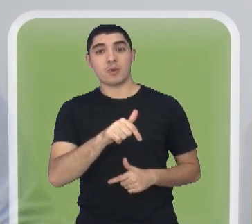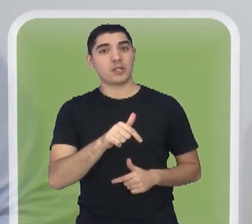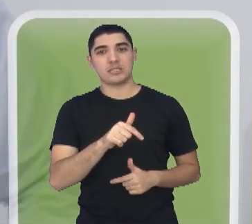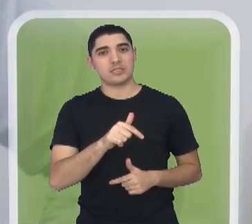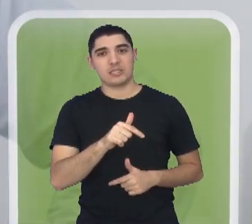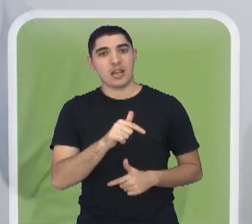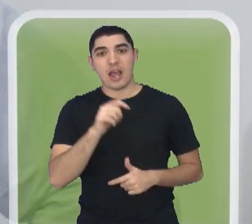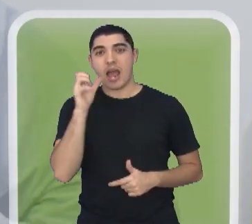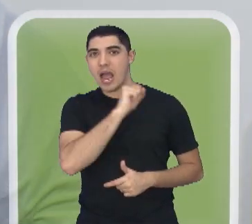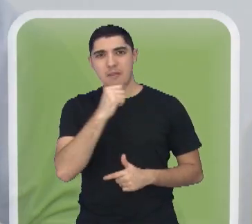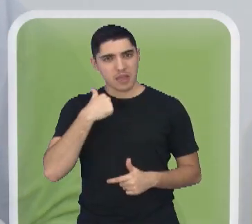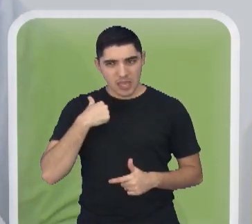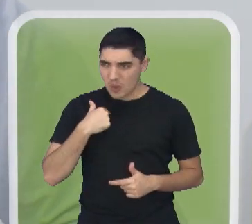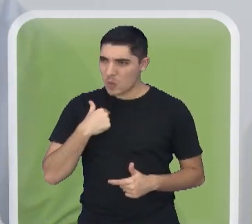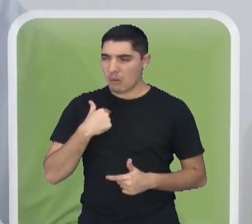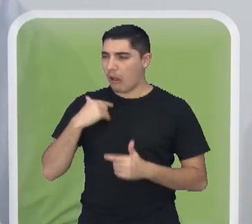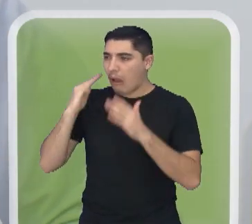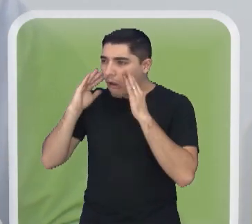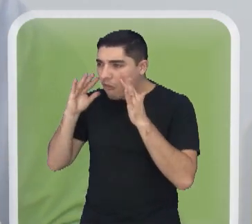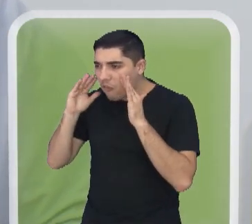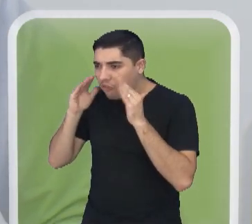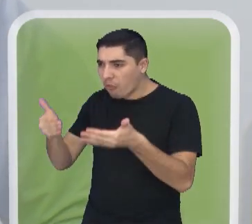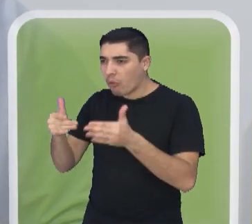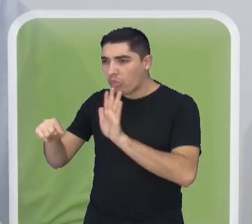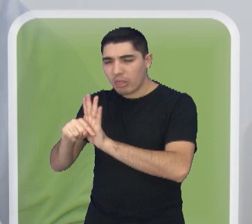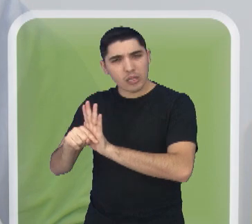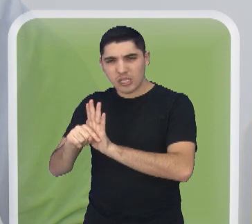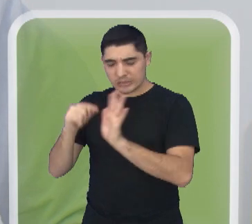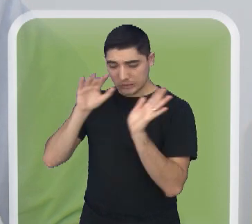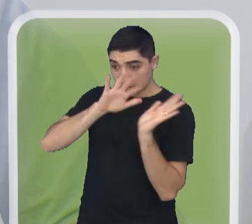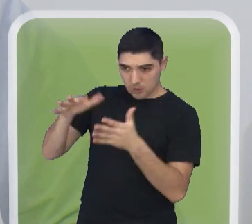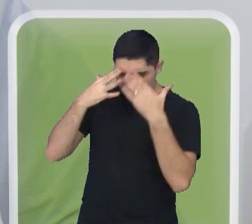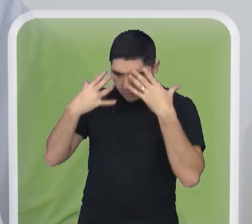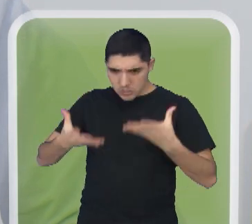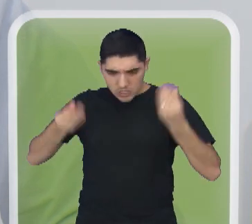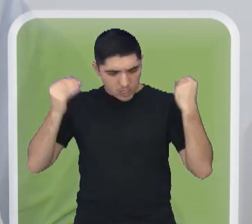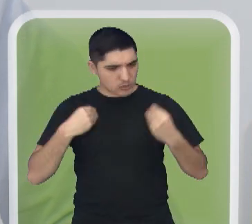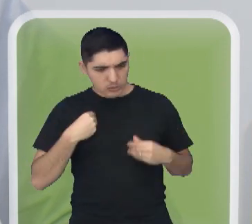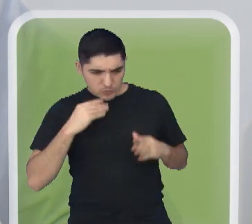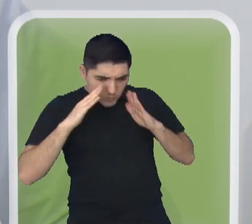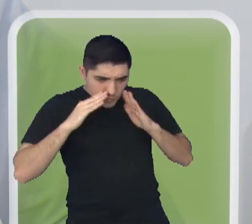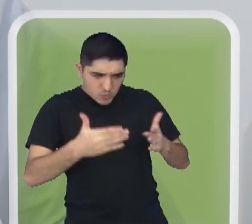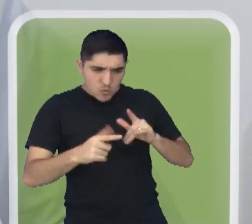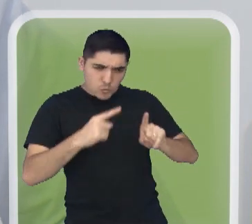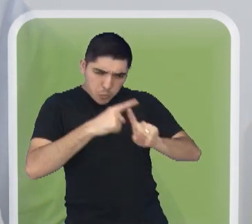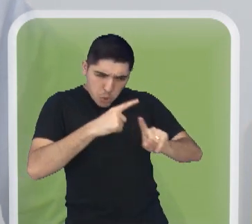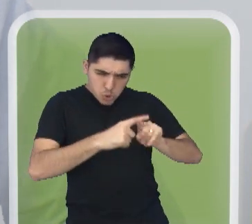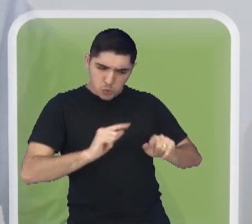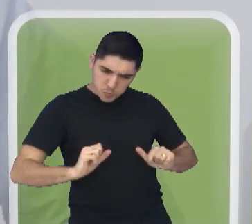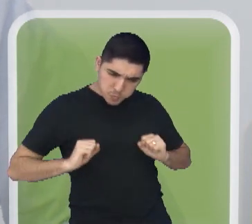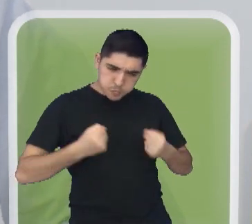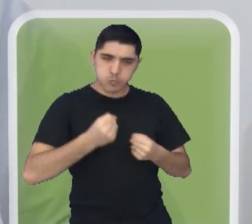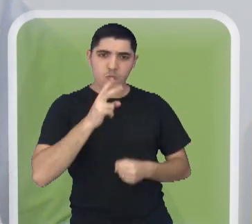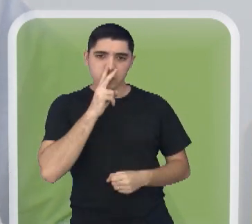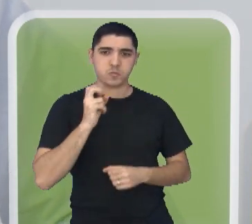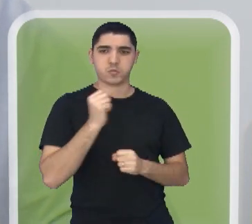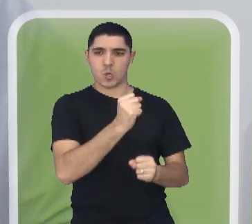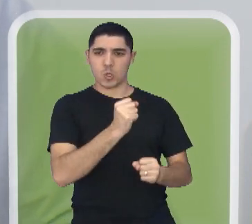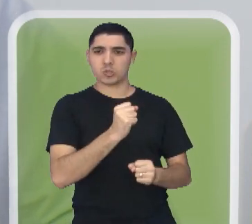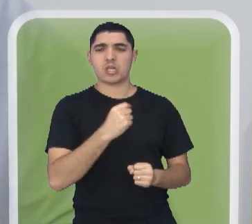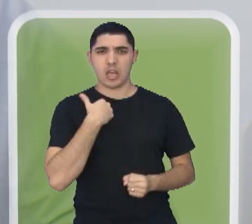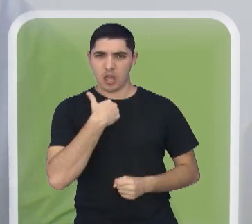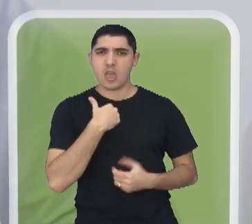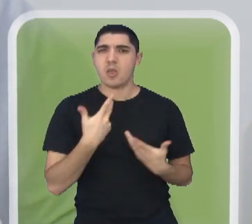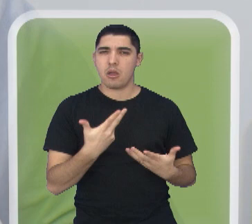muito... Para mim, as coisas, eu consigo voltar muito rápido e acho que eu volto mais forte quando essas coisas acontecem. Então, nunca